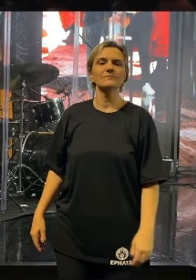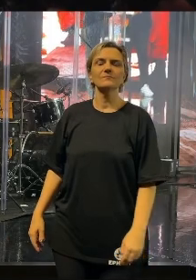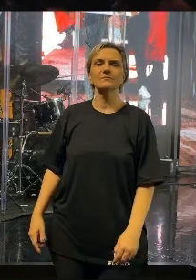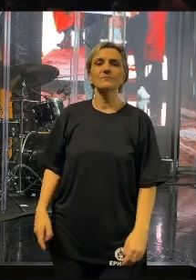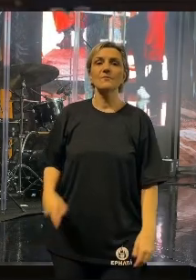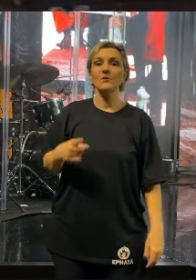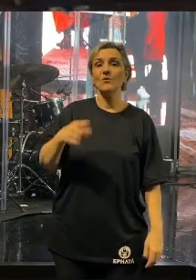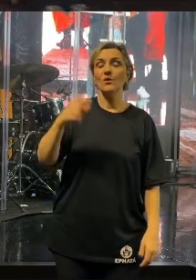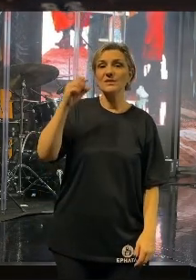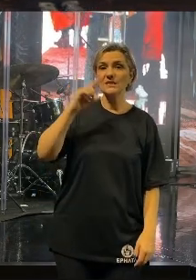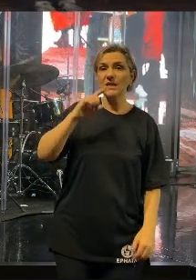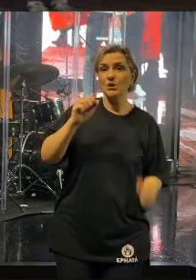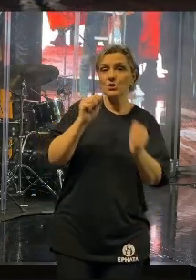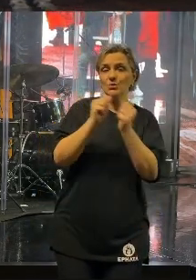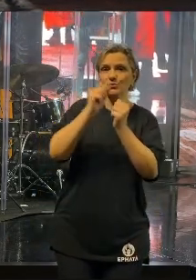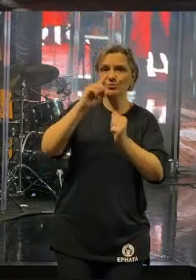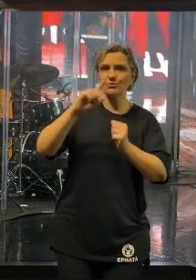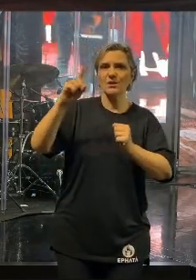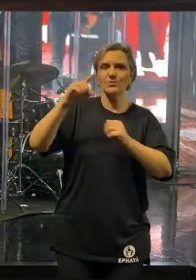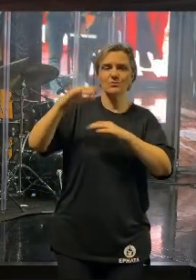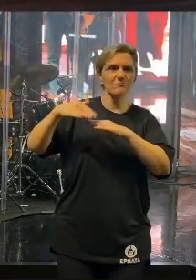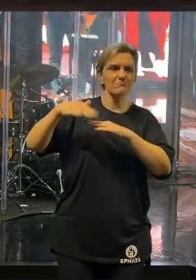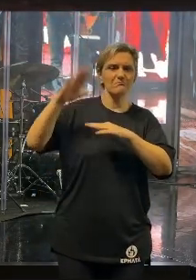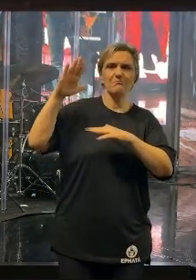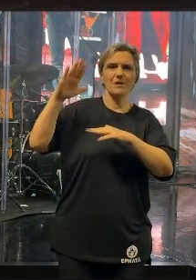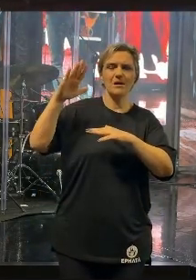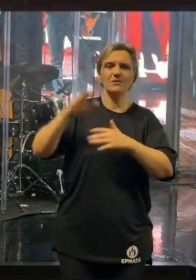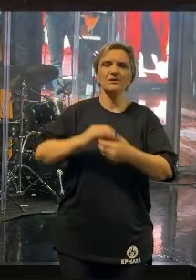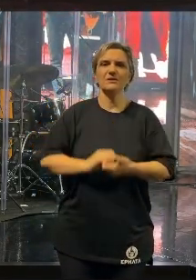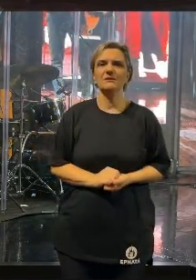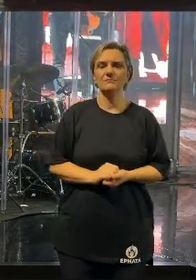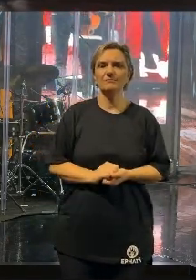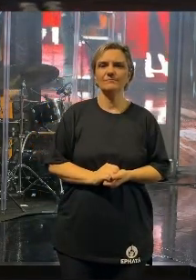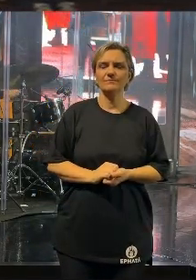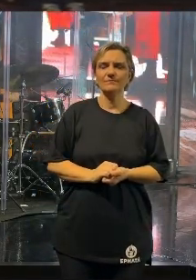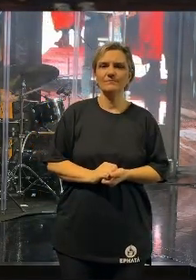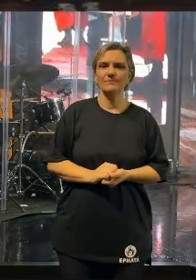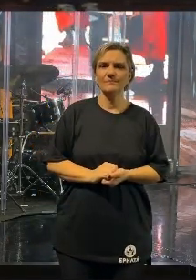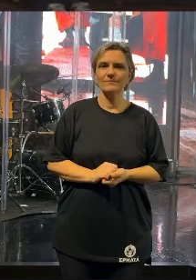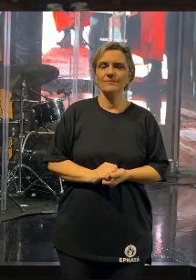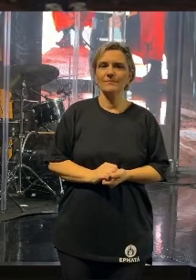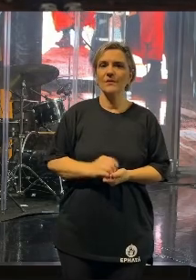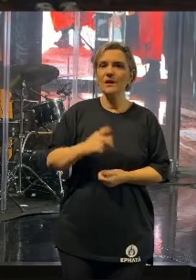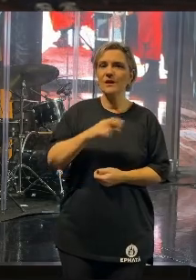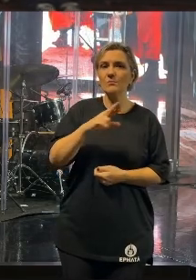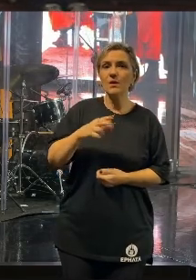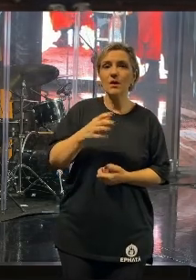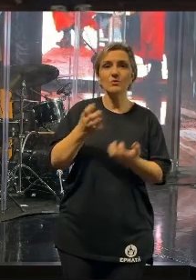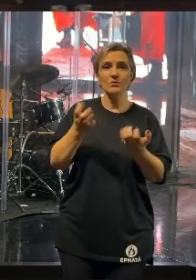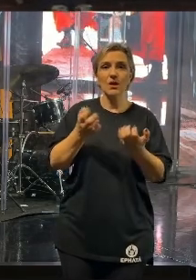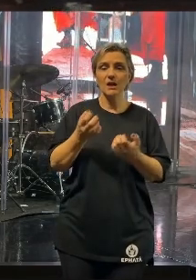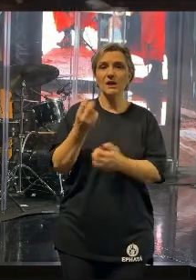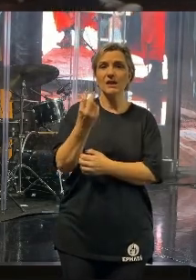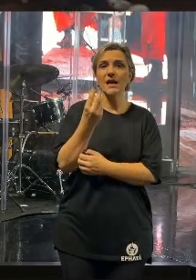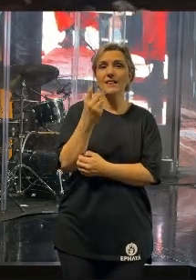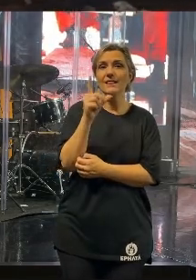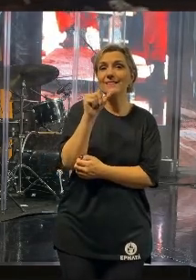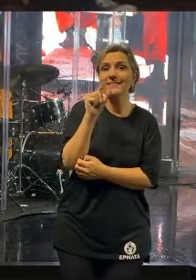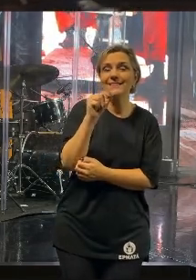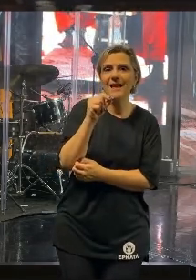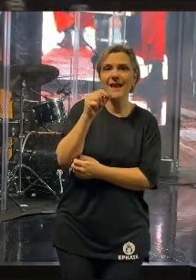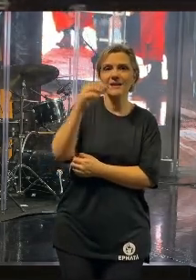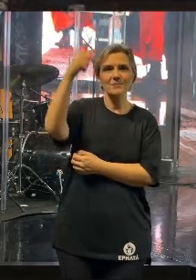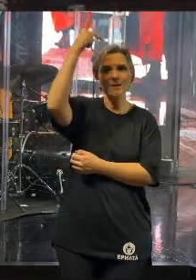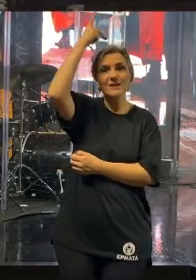Você e Deus são maioria. Você e Deus são maioria. Irmão, eu só queria 10 pentecostais para dar